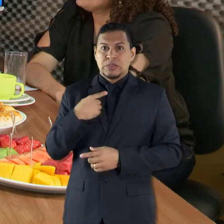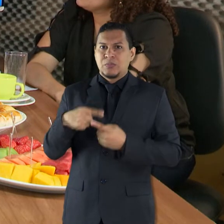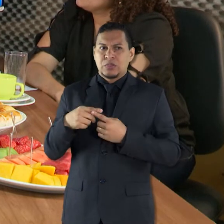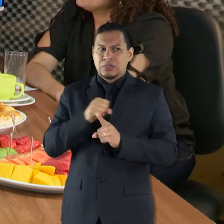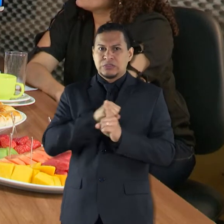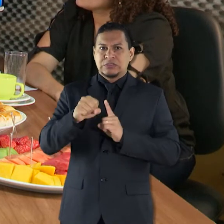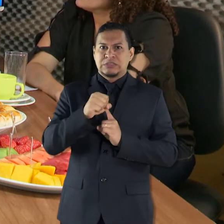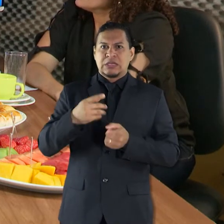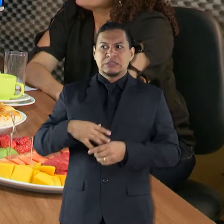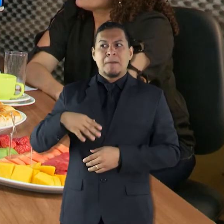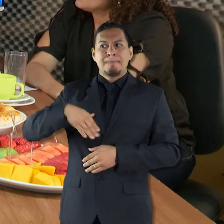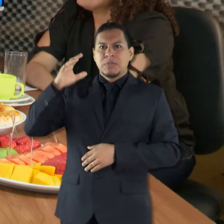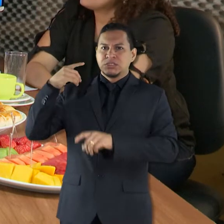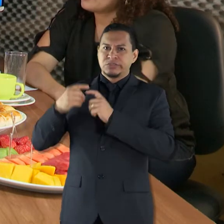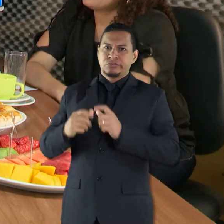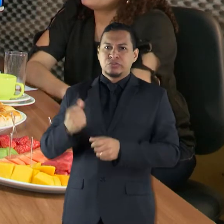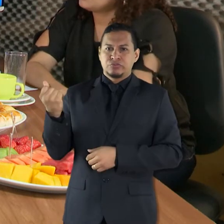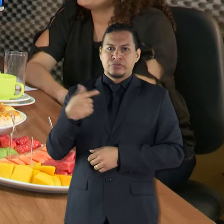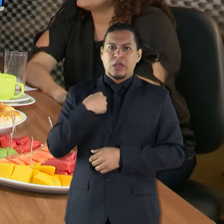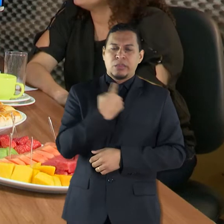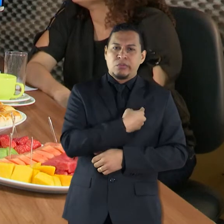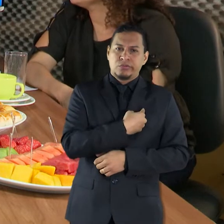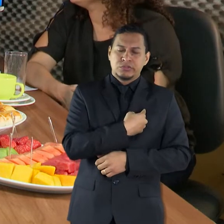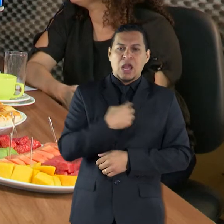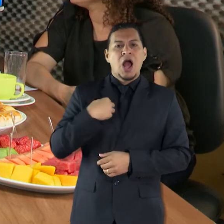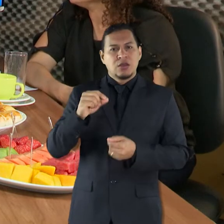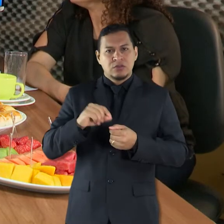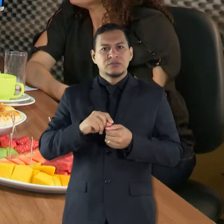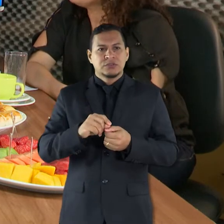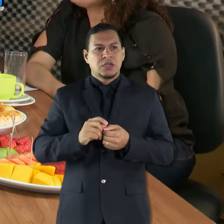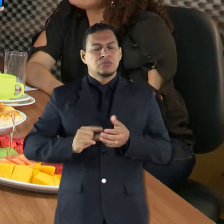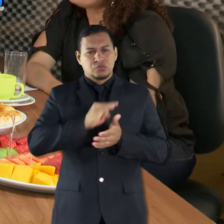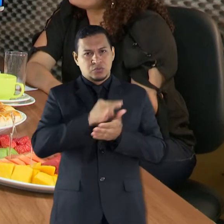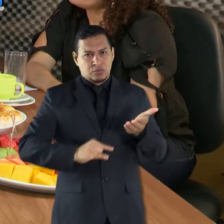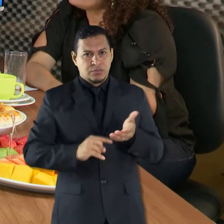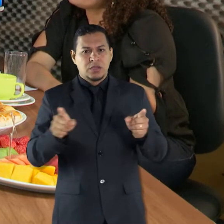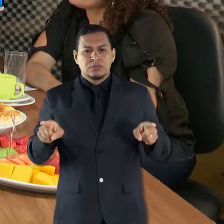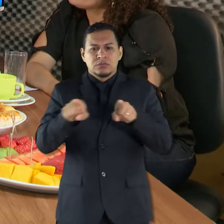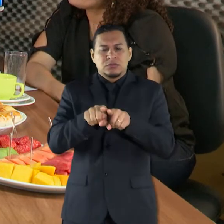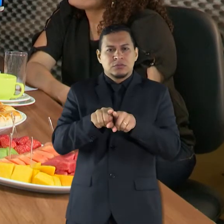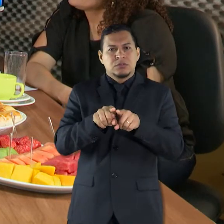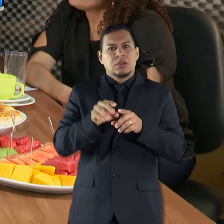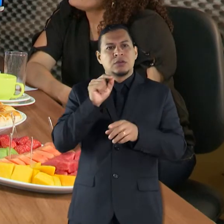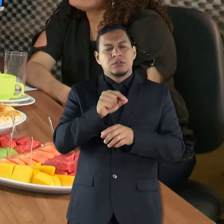É uma entendi. sociedade assim, mais conservadora que a nossa. Mais conservadora, né? Aí nós fizemos a união estável delas e a outra entrou no abrigo e ficou